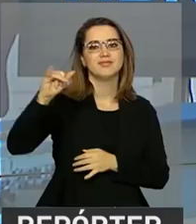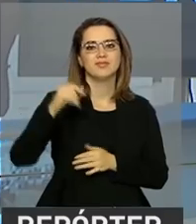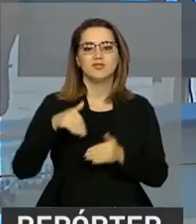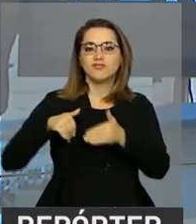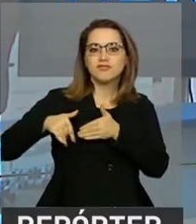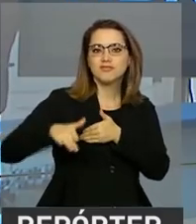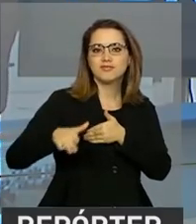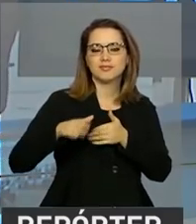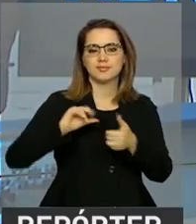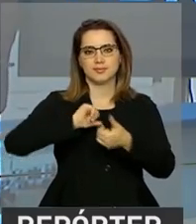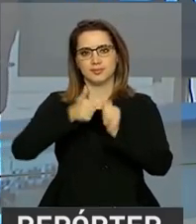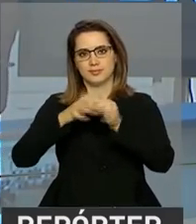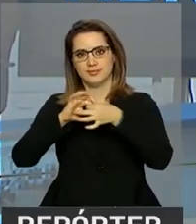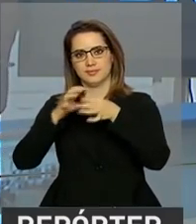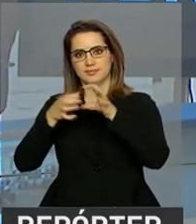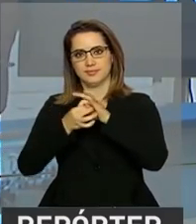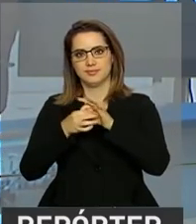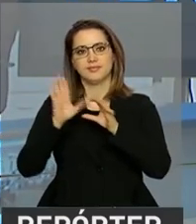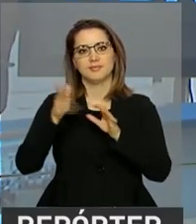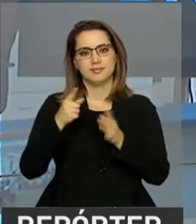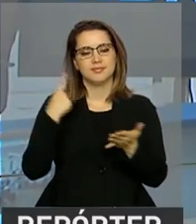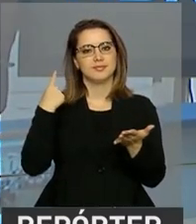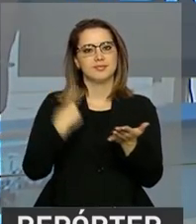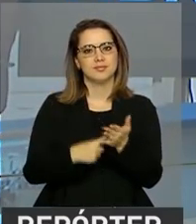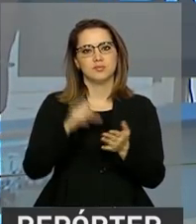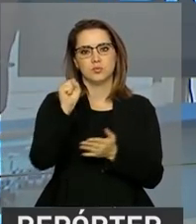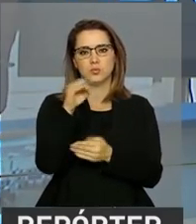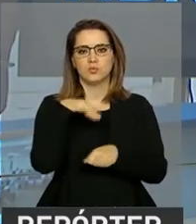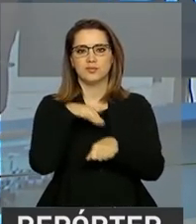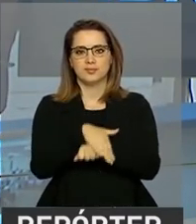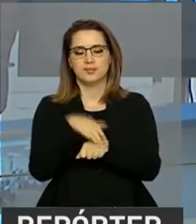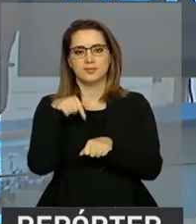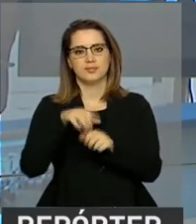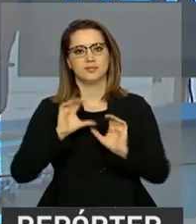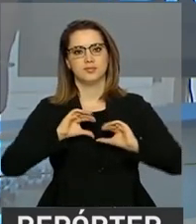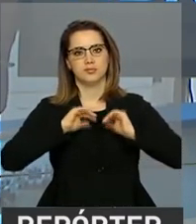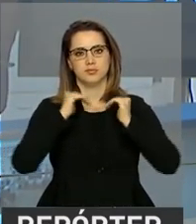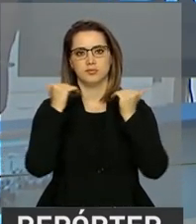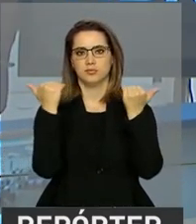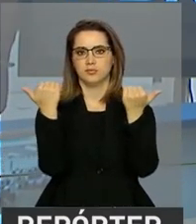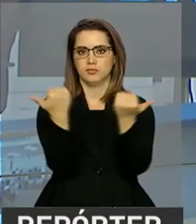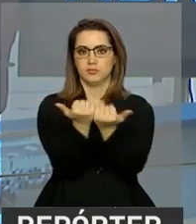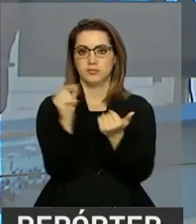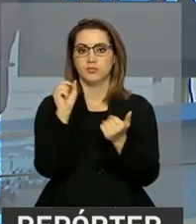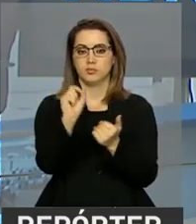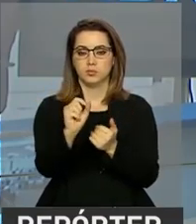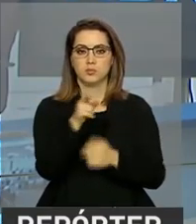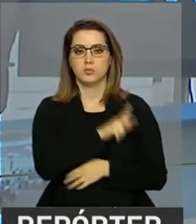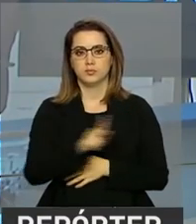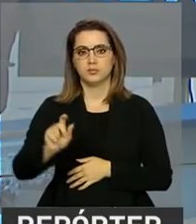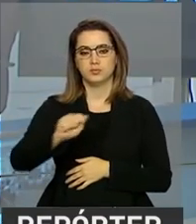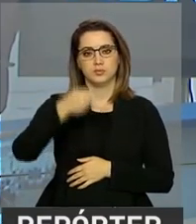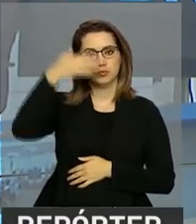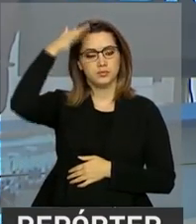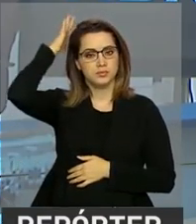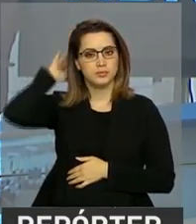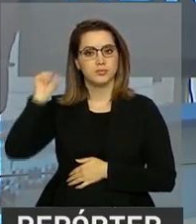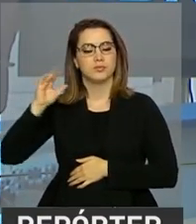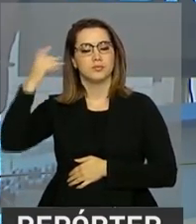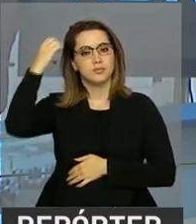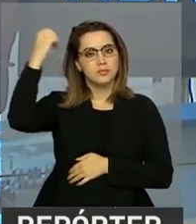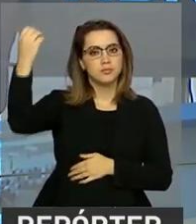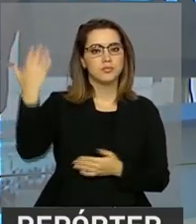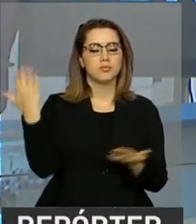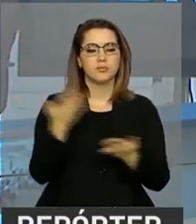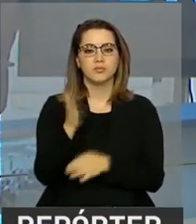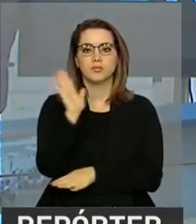Jogos Olímpicos está marcada para as 8 da noite no estádio do Maracanã. E o presidente em exercício, Michel Temer, viaja agora à